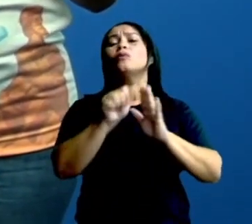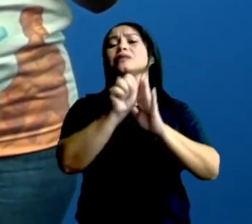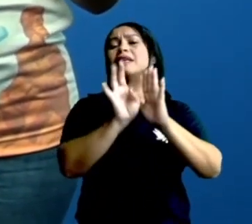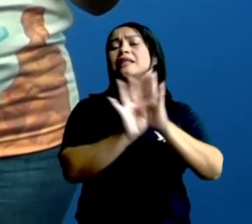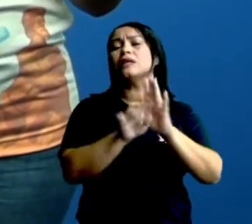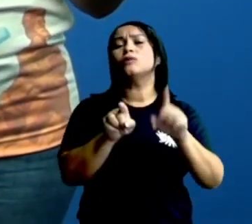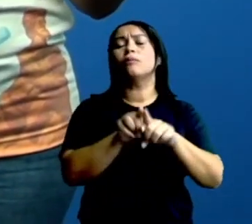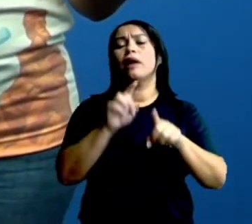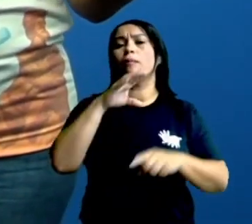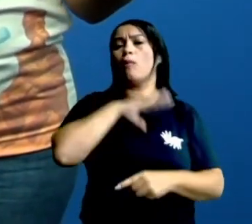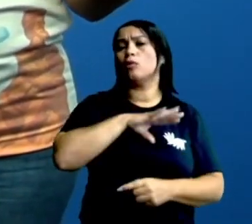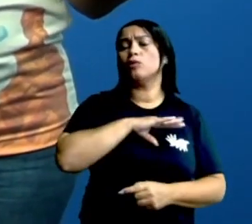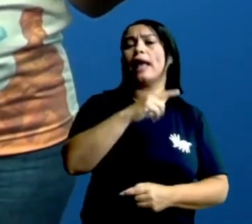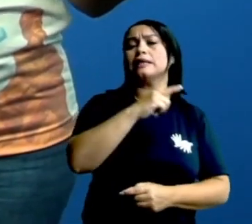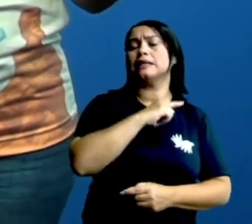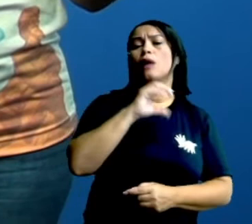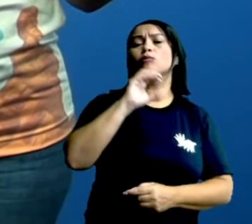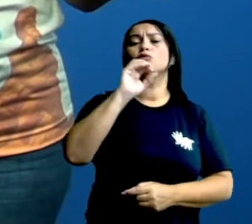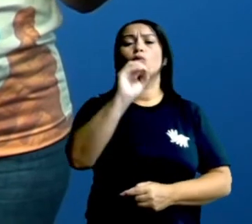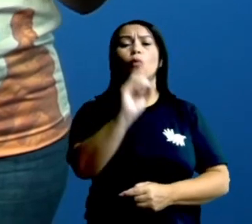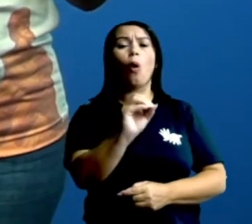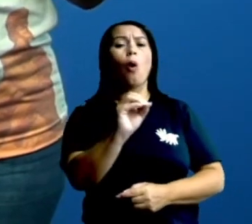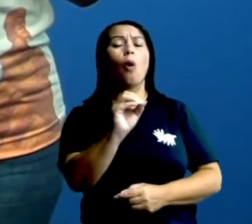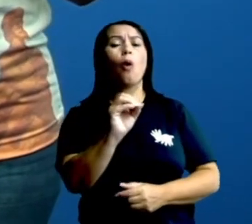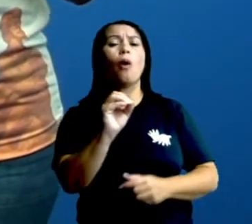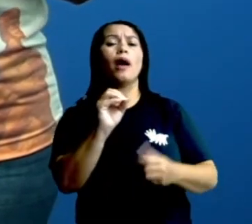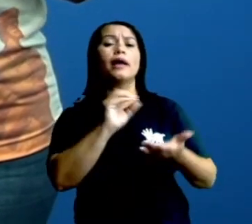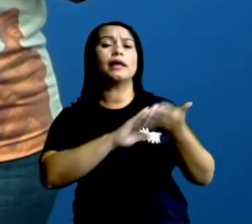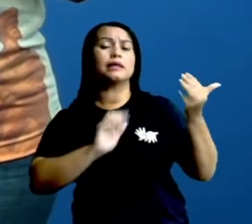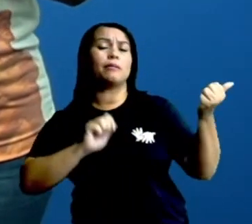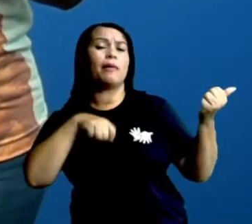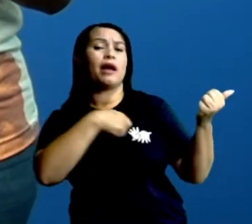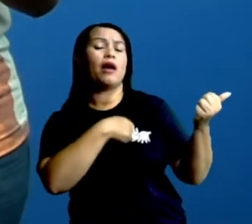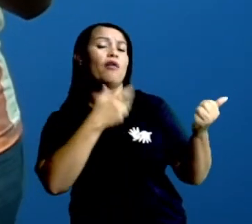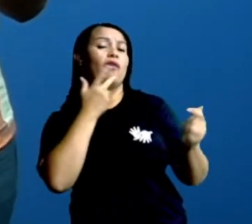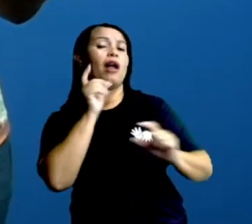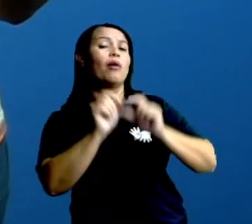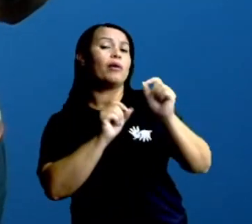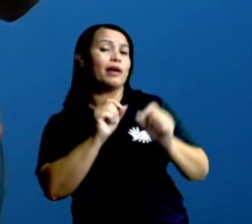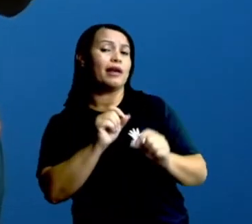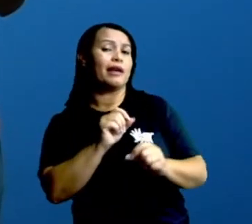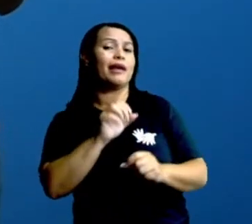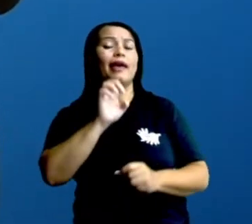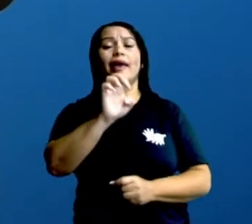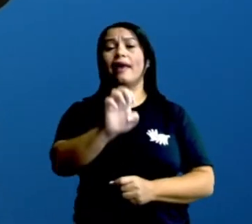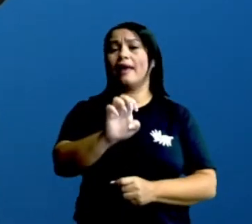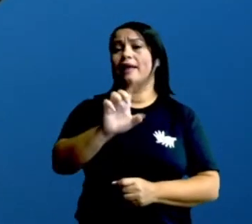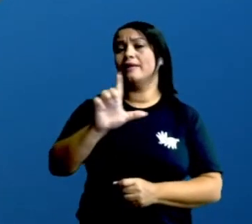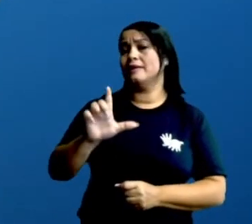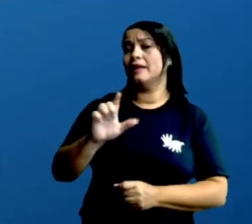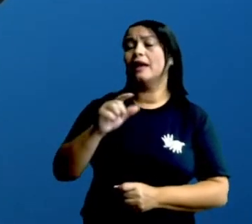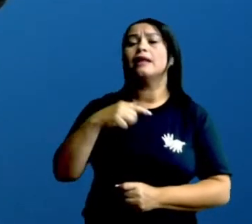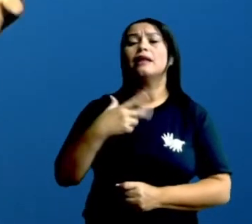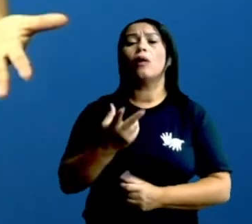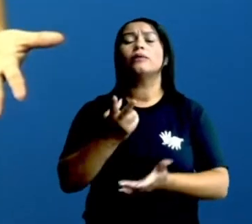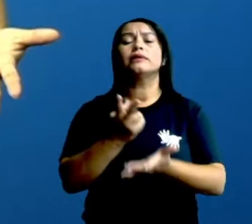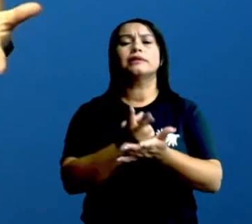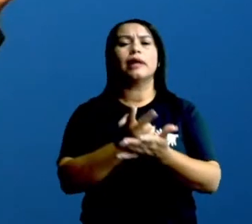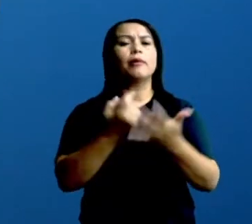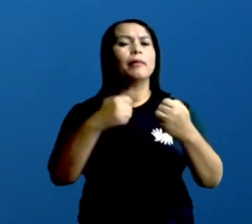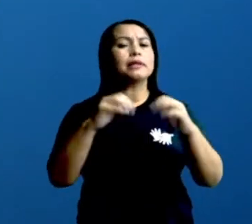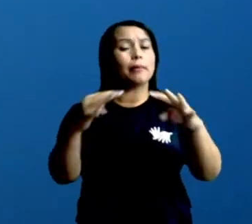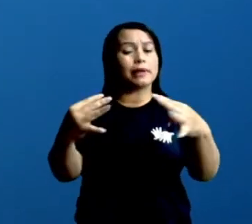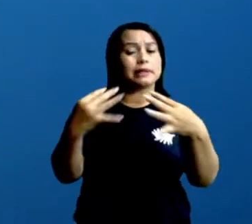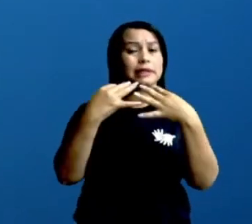a gente em português tem o o e em espanhol a gente não diz lo, a gente diz ele. Então, a gente sempre tem que